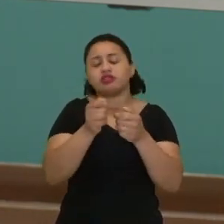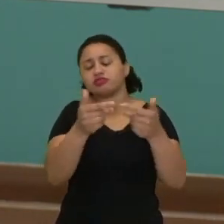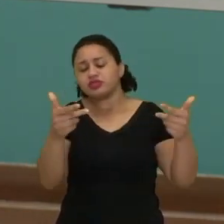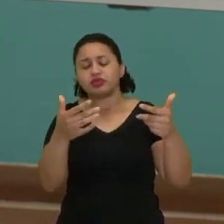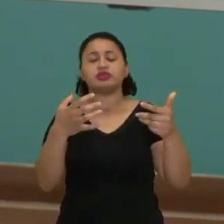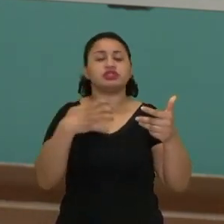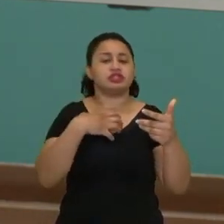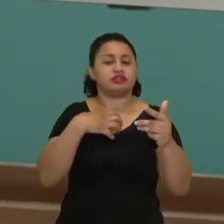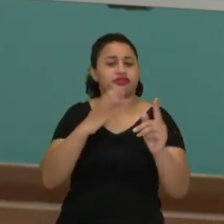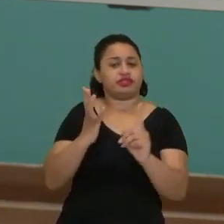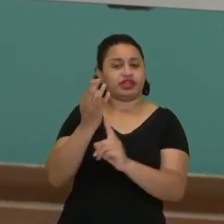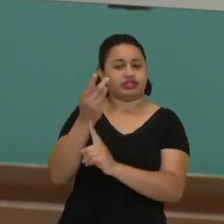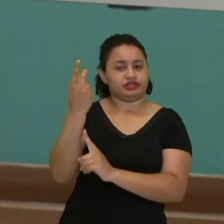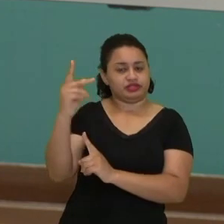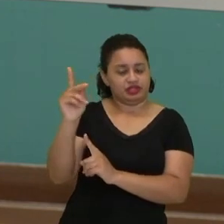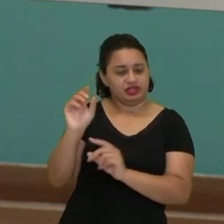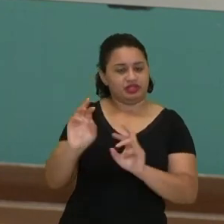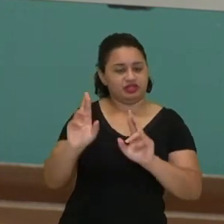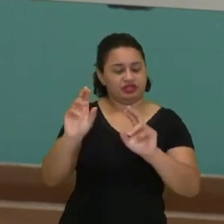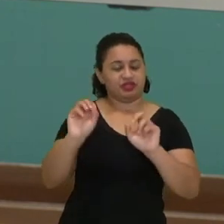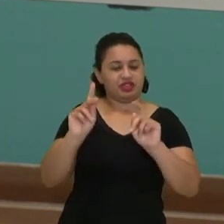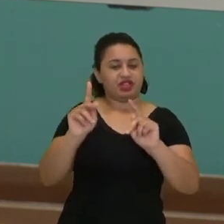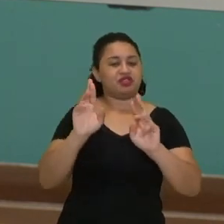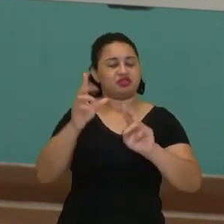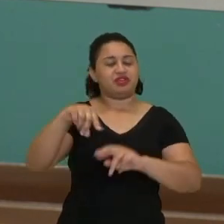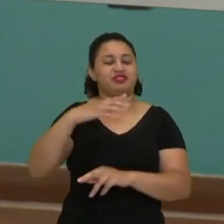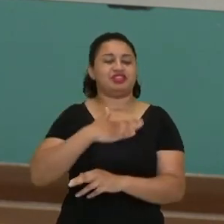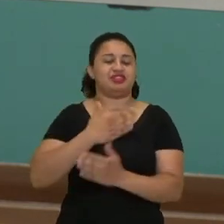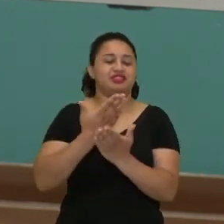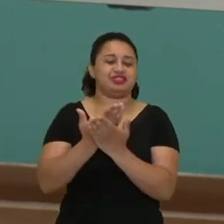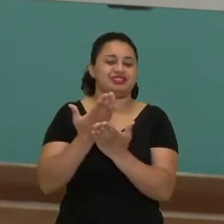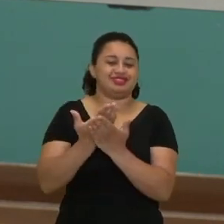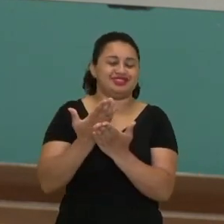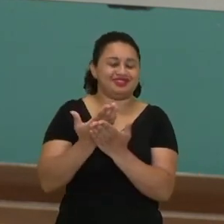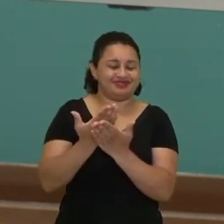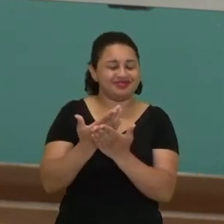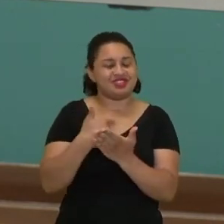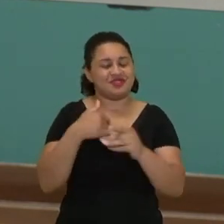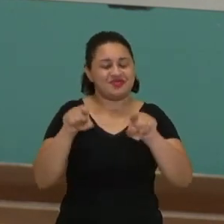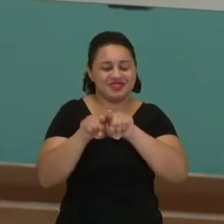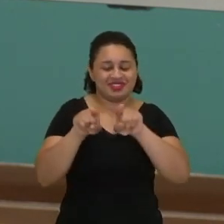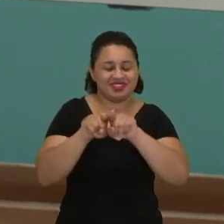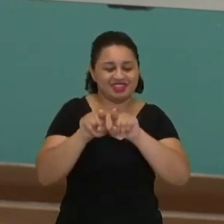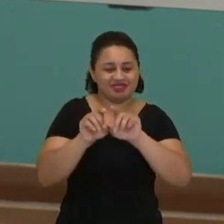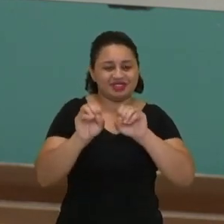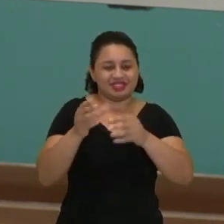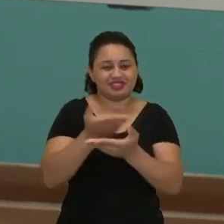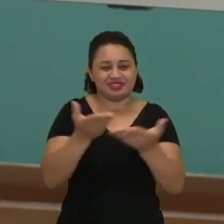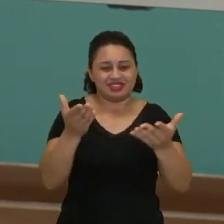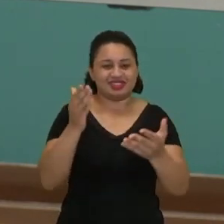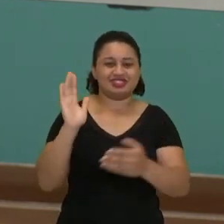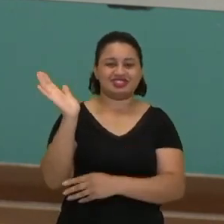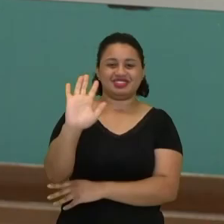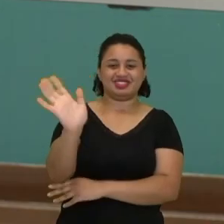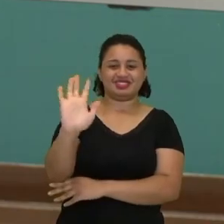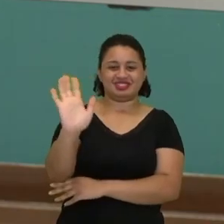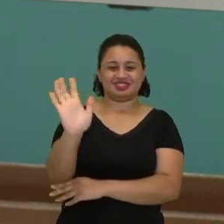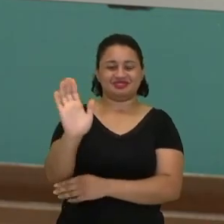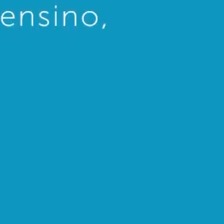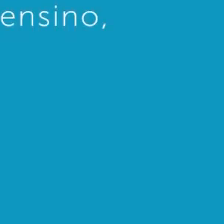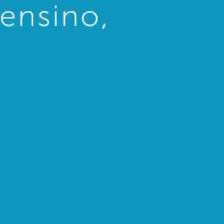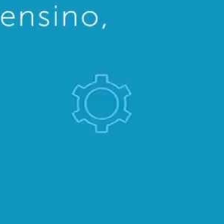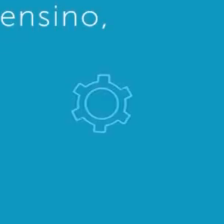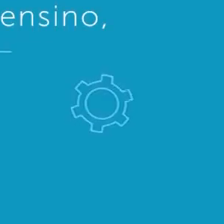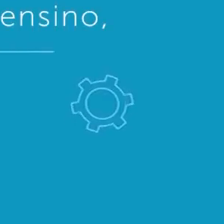eram do jeito que eram. Beleza? Então espero que tenham gostado dessa aula do mesmo jeito que eu adorei fazê-la. Nos vemos numa próxima. Tchau!